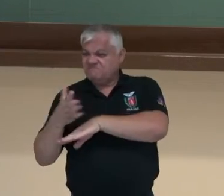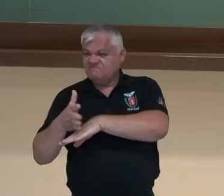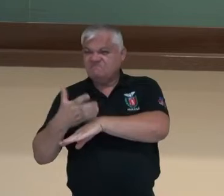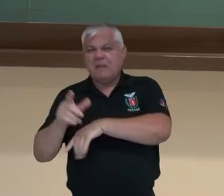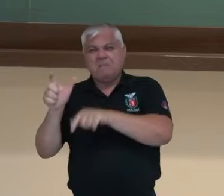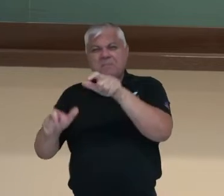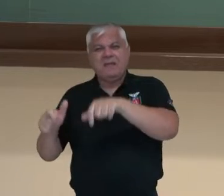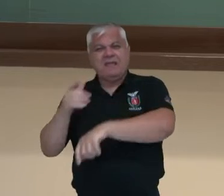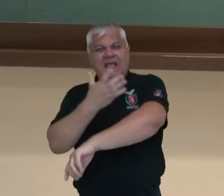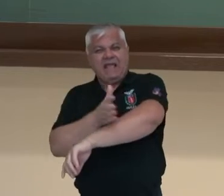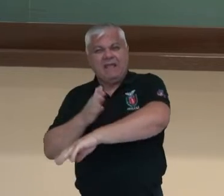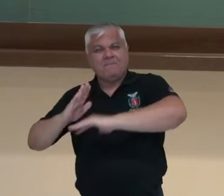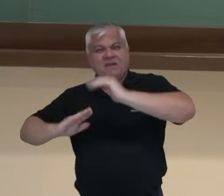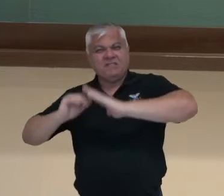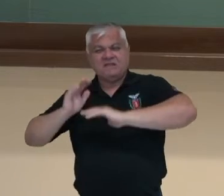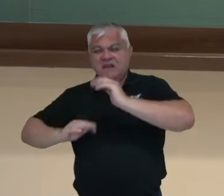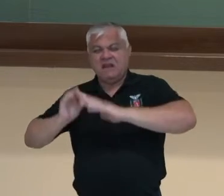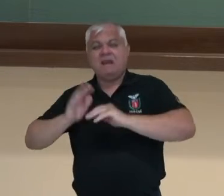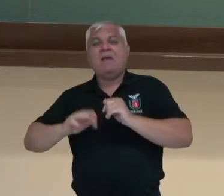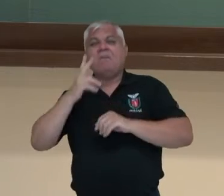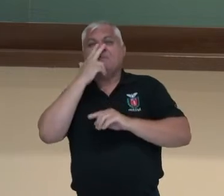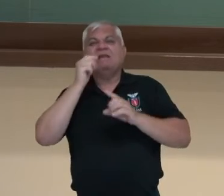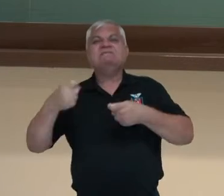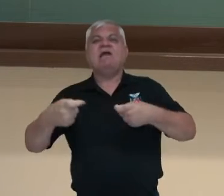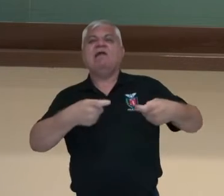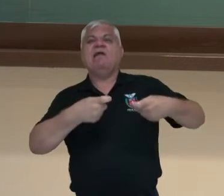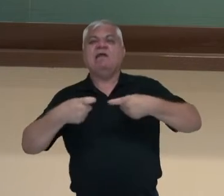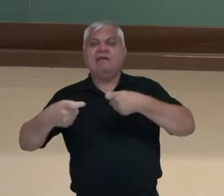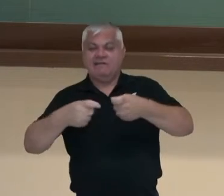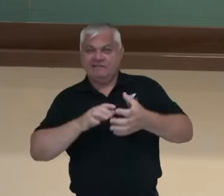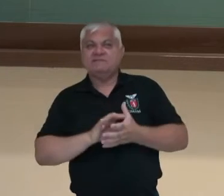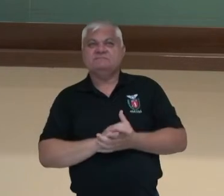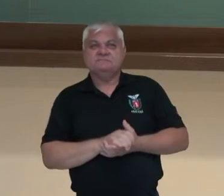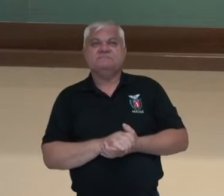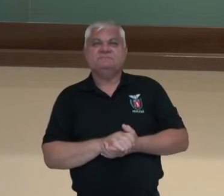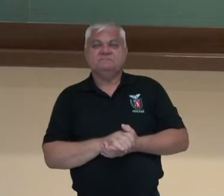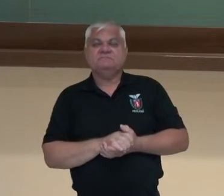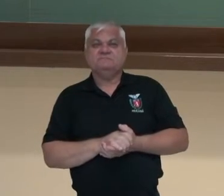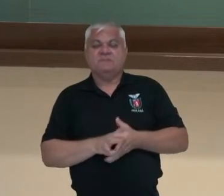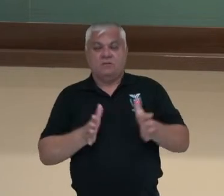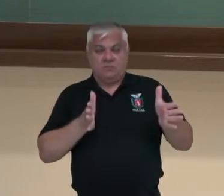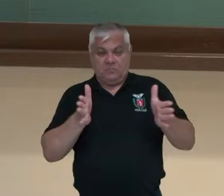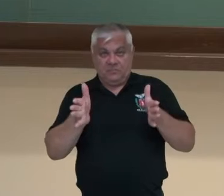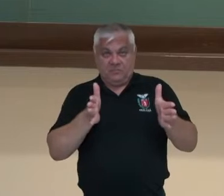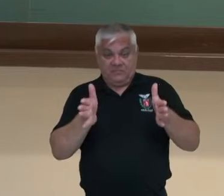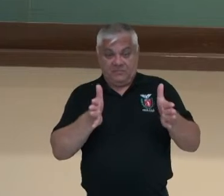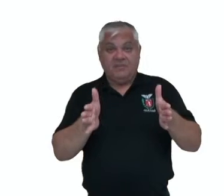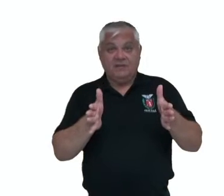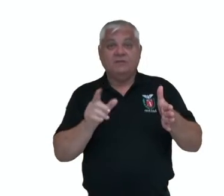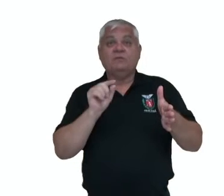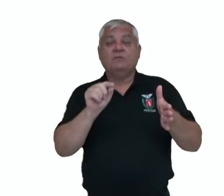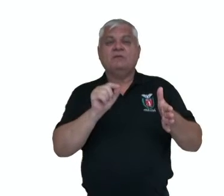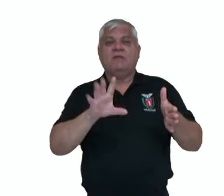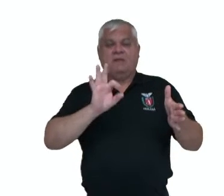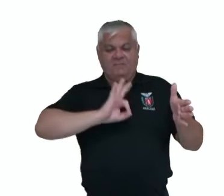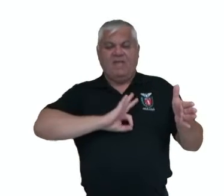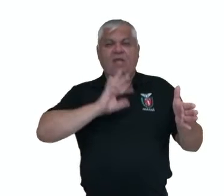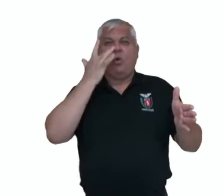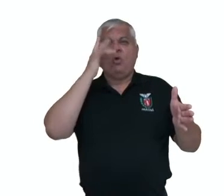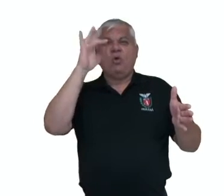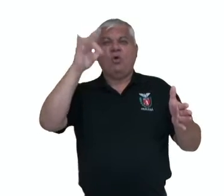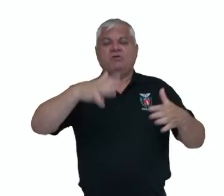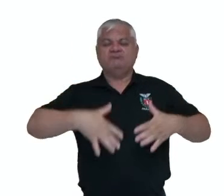fosse uma espécie de guerra mesmo, né? Ganhar medalhas no período da Guerra Fria tornou-se um símbolo não somente de